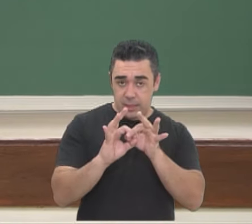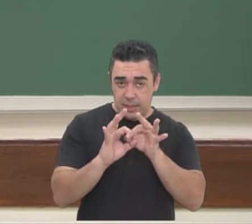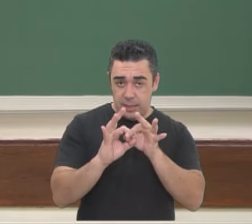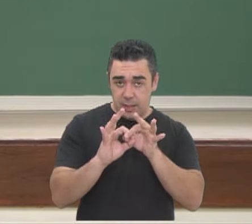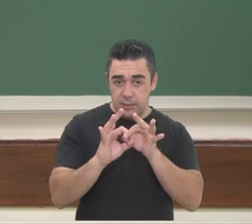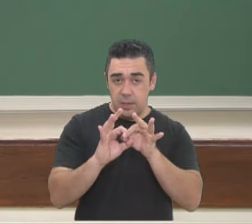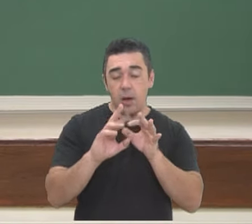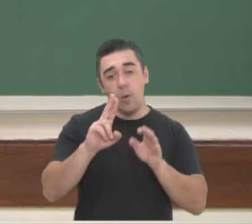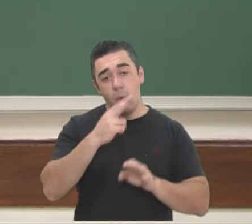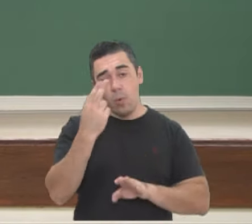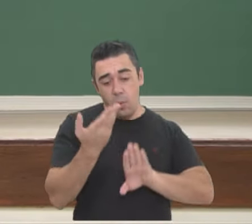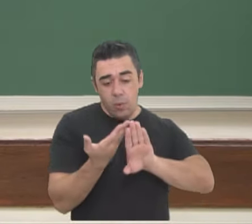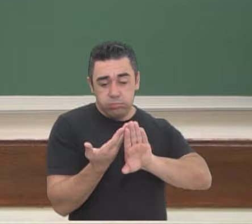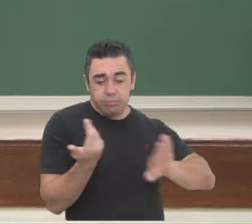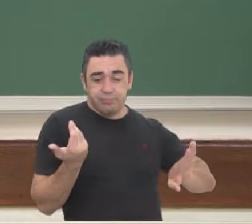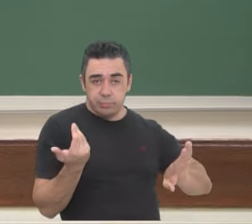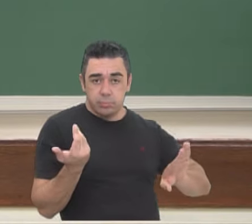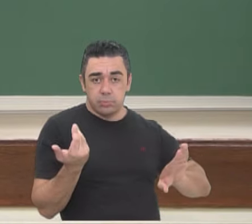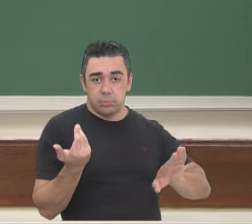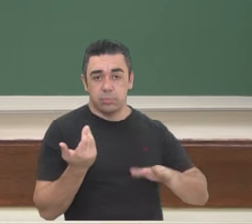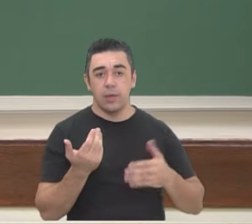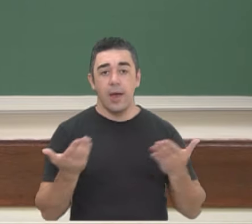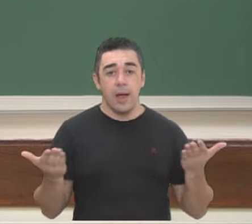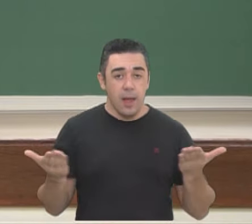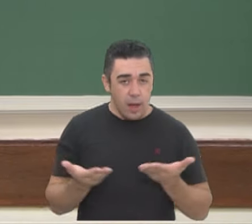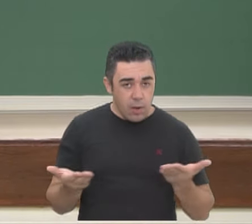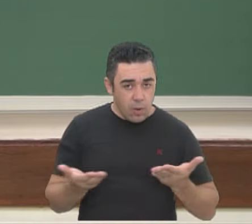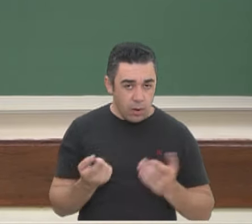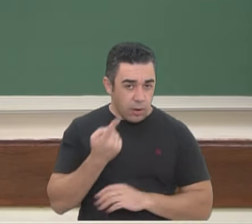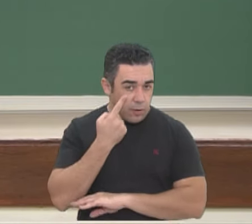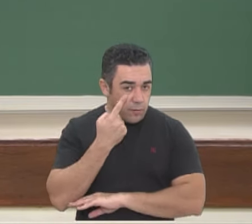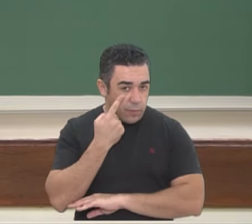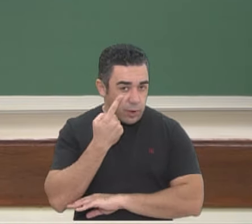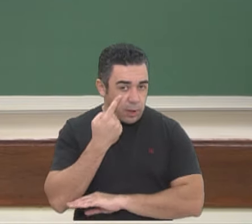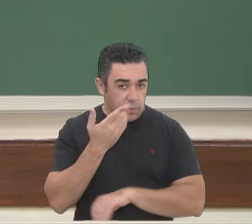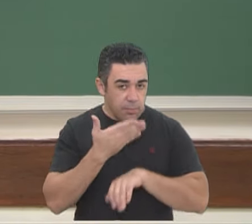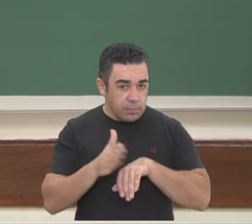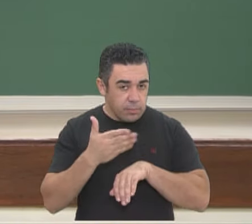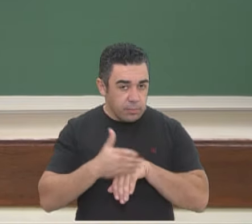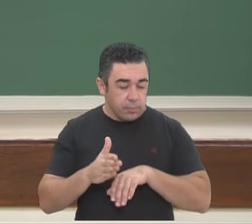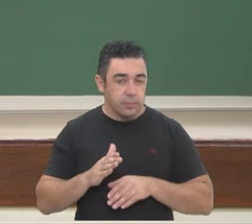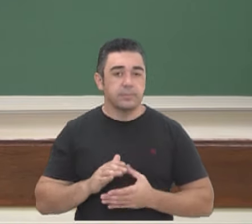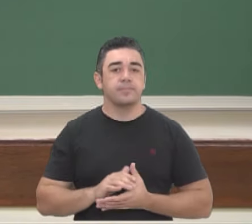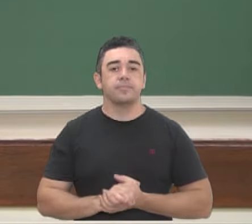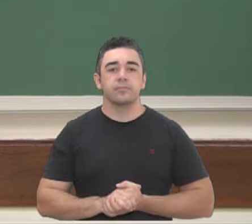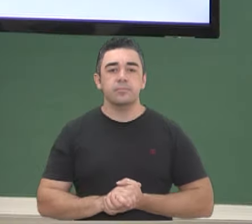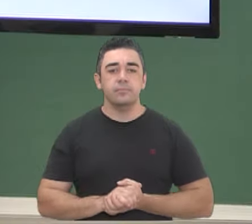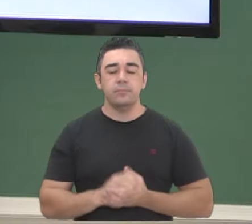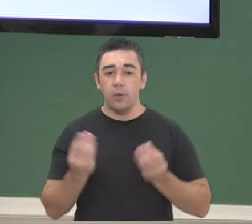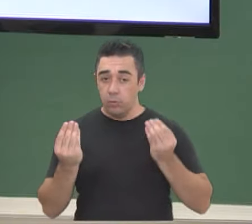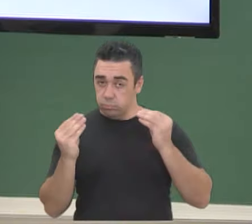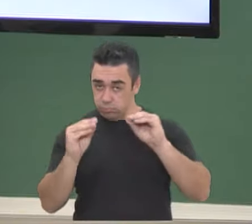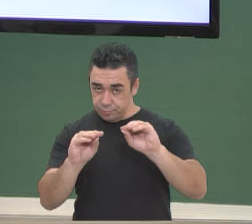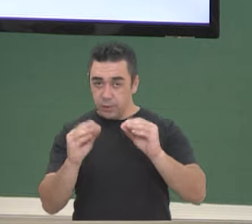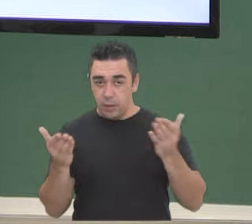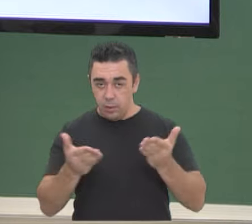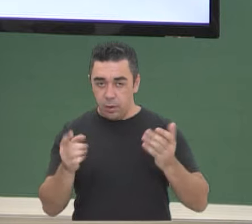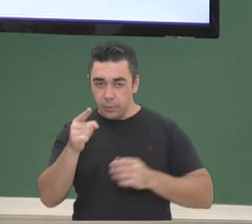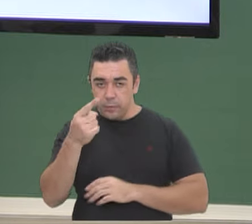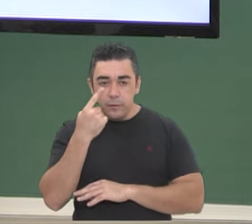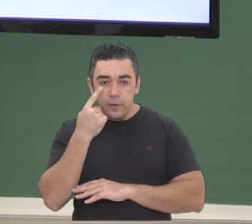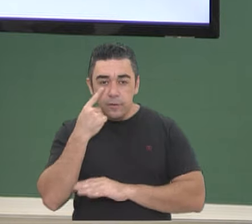de atração e de repulsão tá então agora vamos dar uma praticada coloquei para vocês aqui